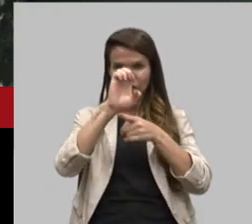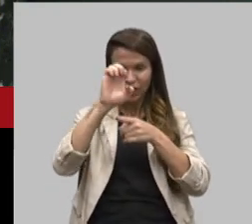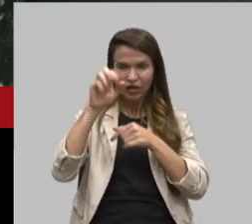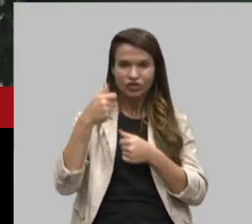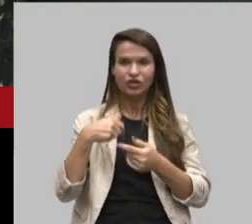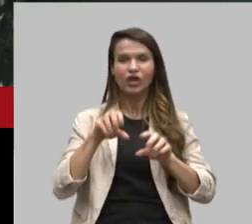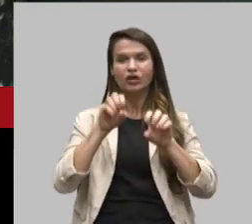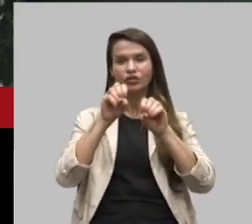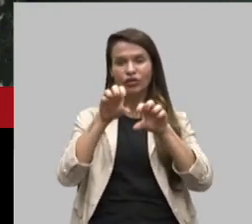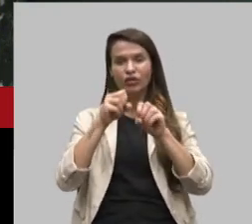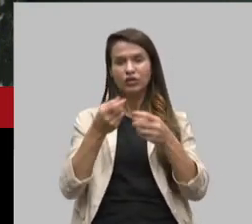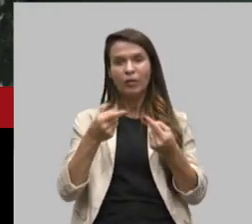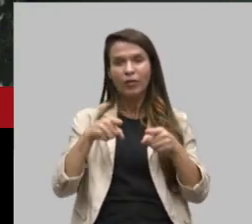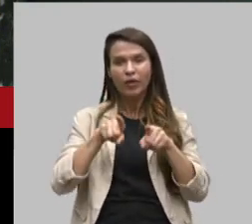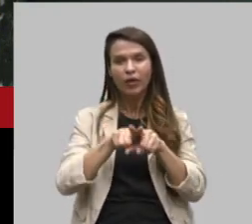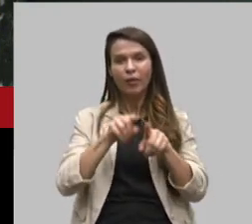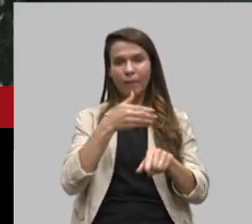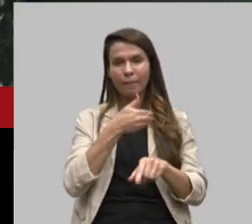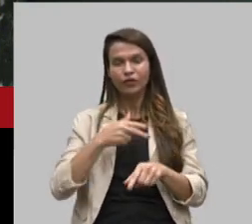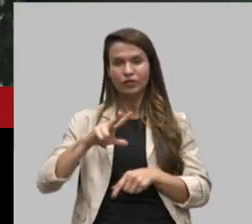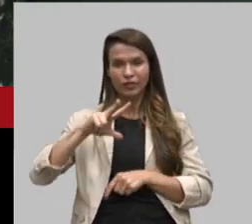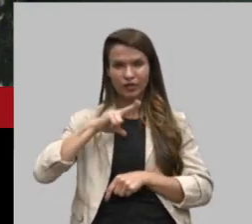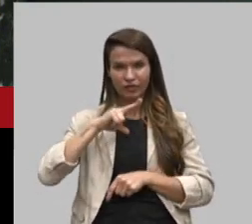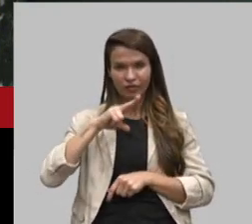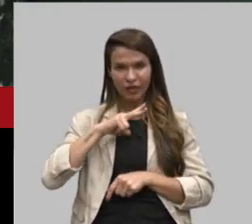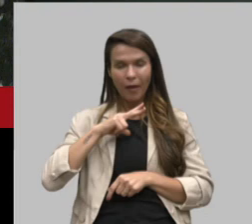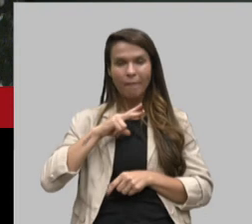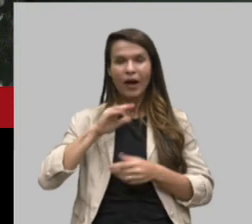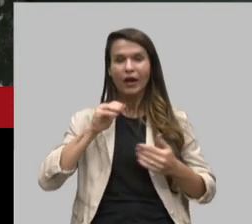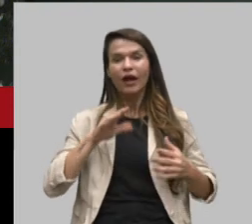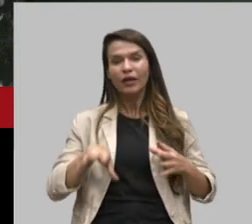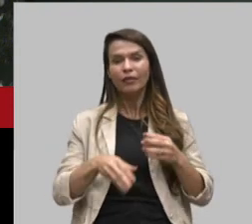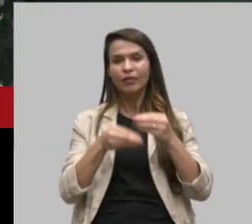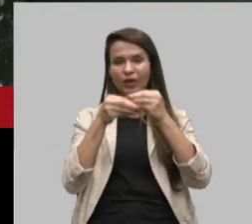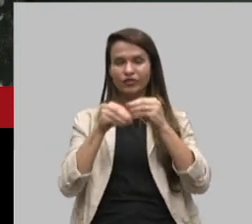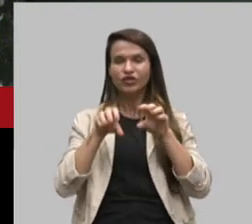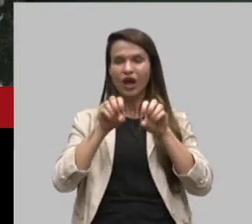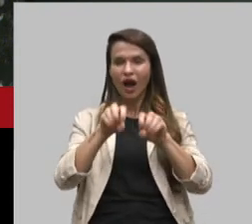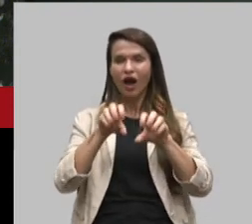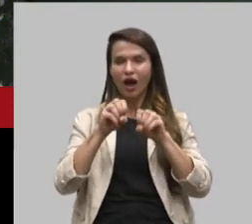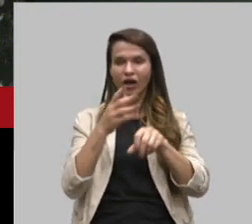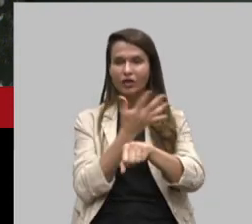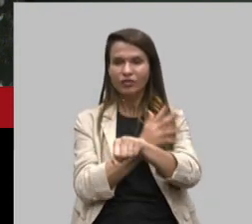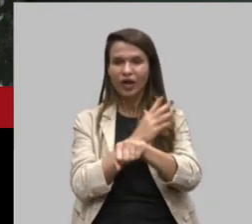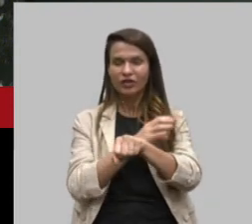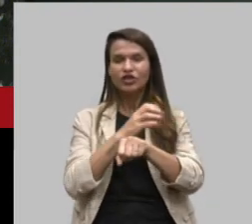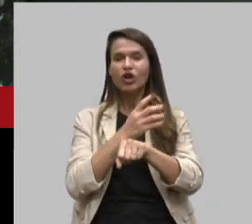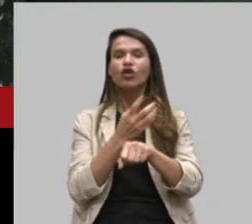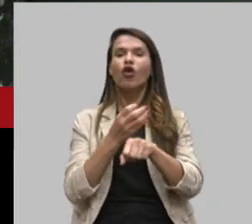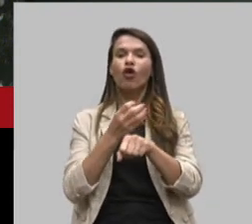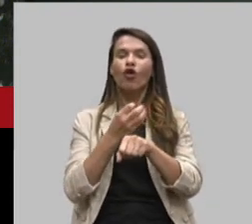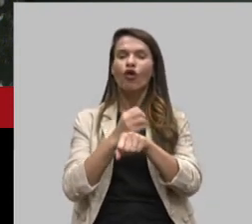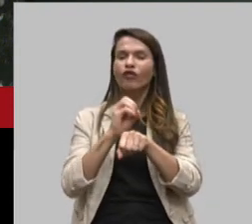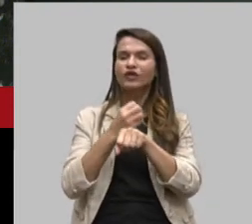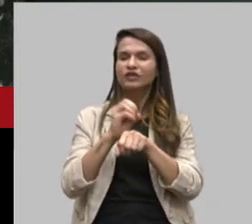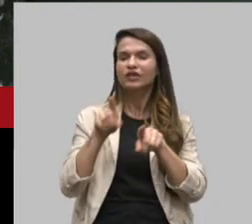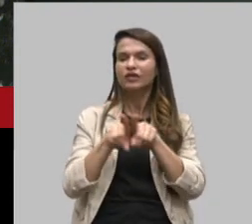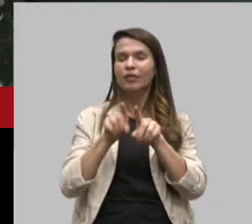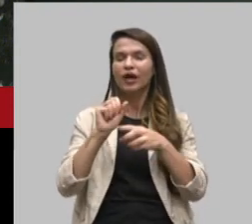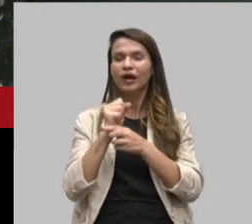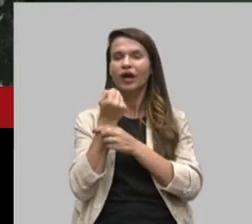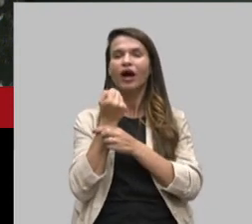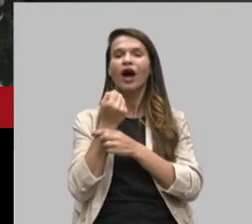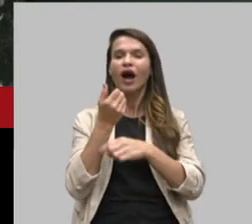meio de parcerias públicos privadas para a implementação de aulas práticas e oficinas com garantia de capacitação dos